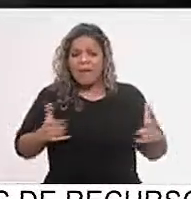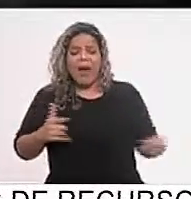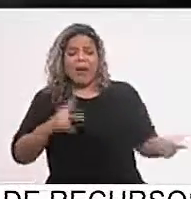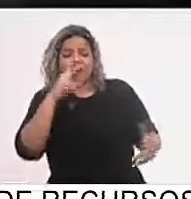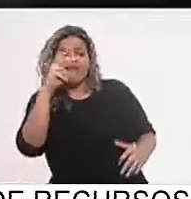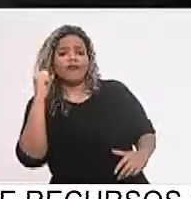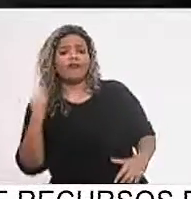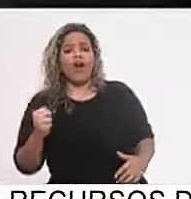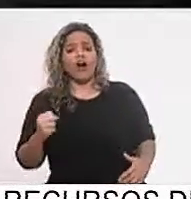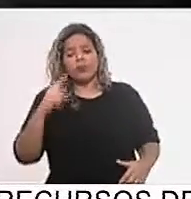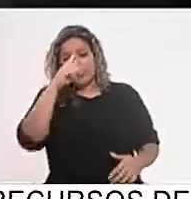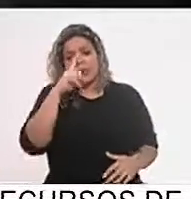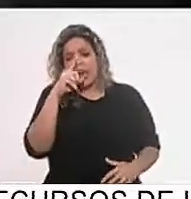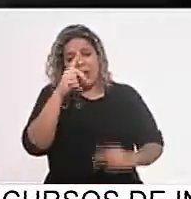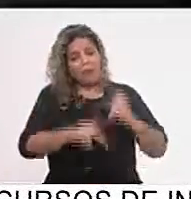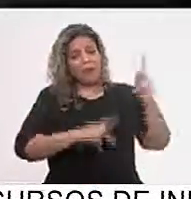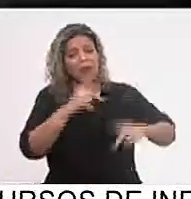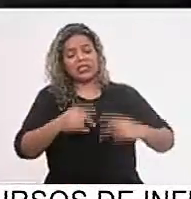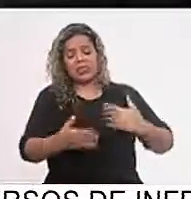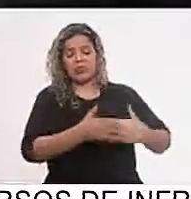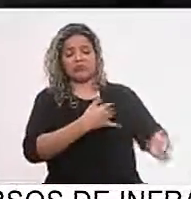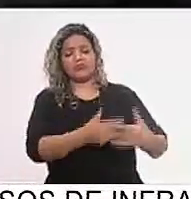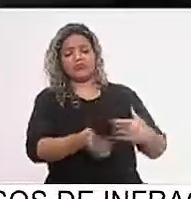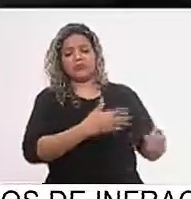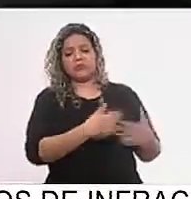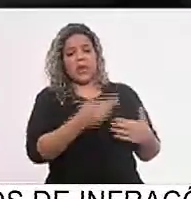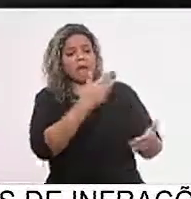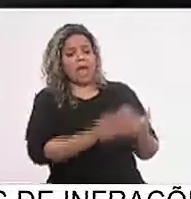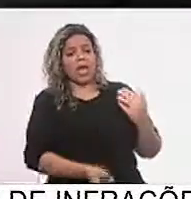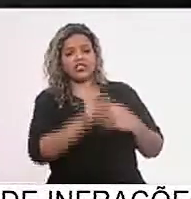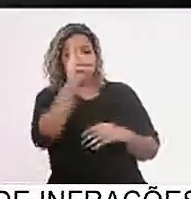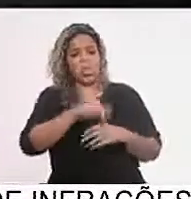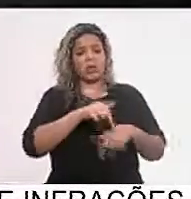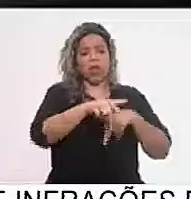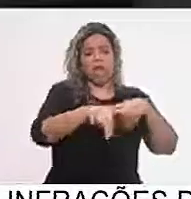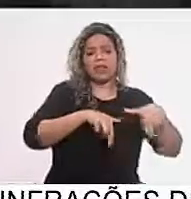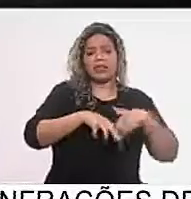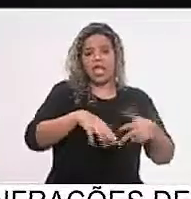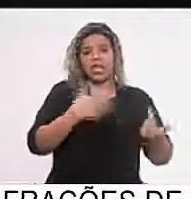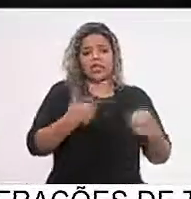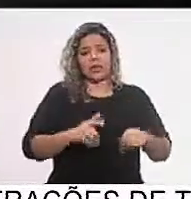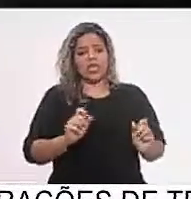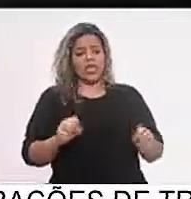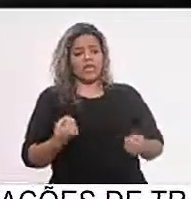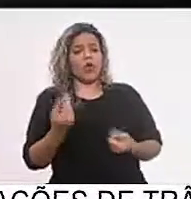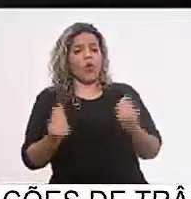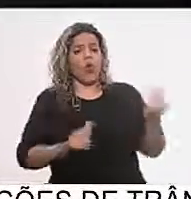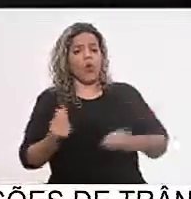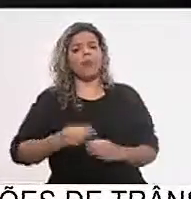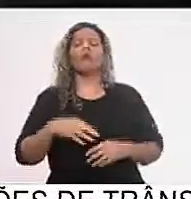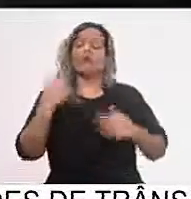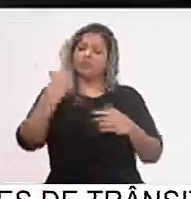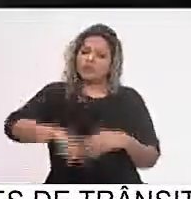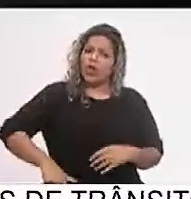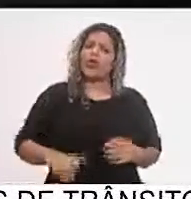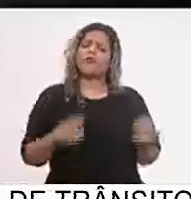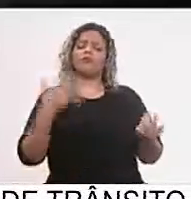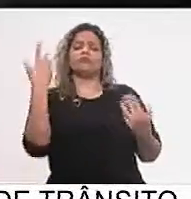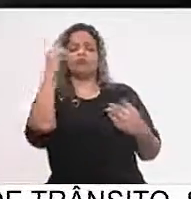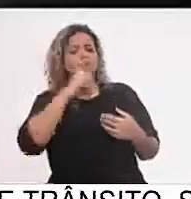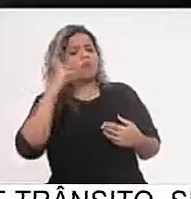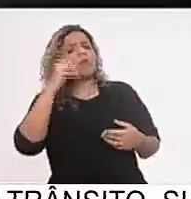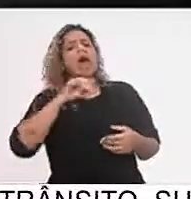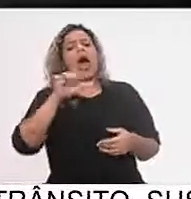calibre, e que a população fica à mercê, perdendo o direito de ir e vir, sem ter o direito de defender. Então, mais uma vez, deputado Alexandre, meus